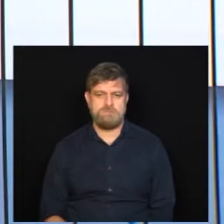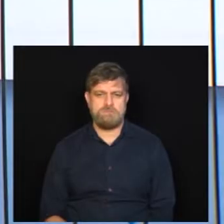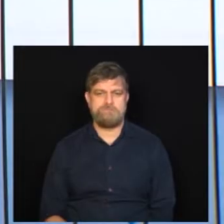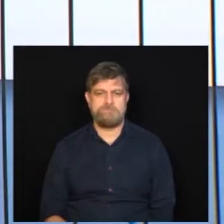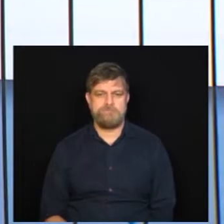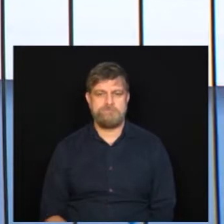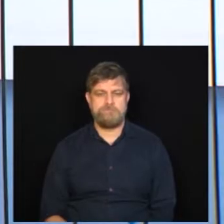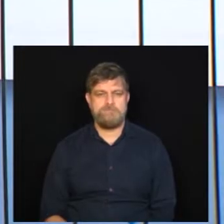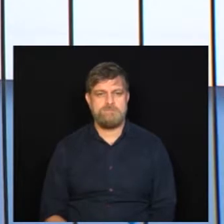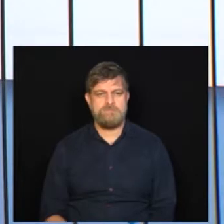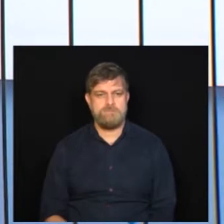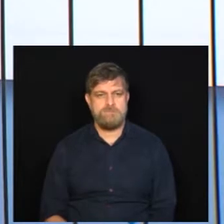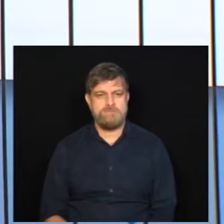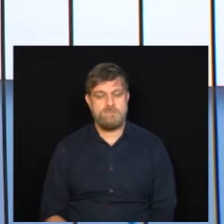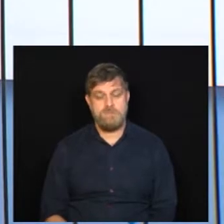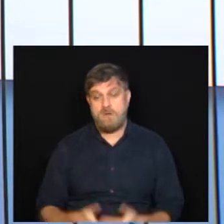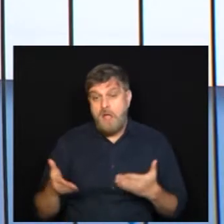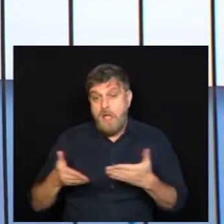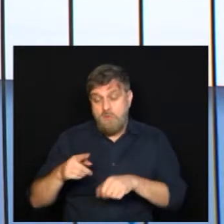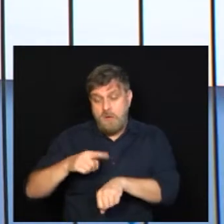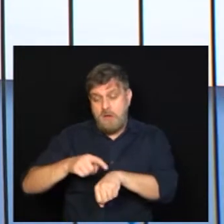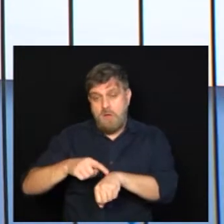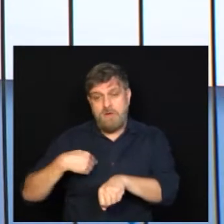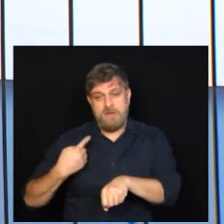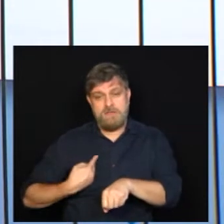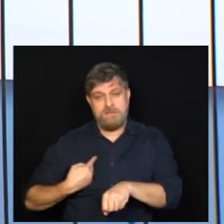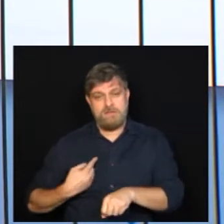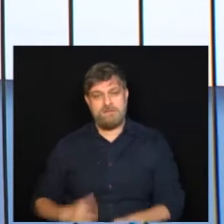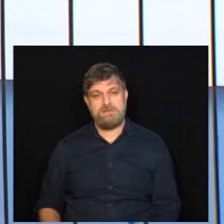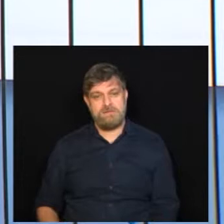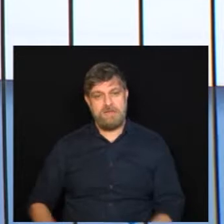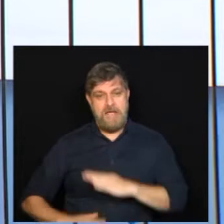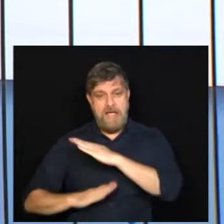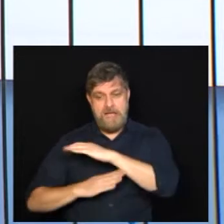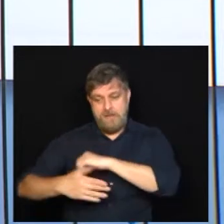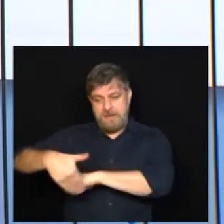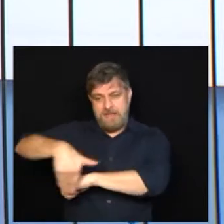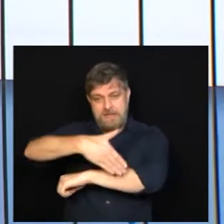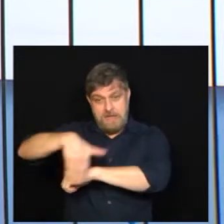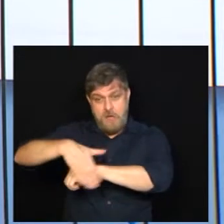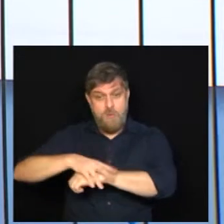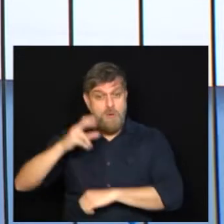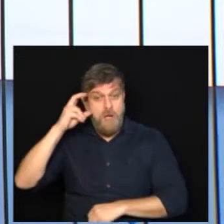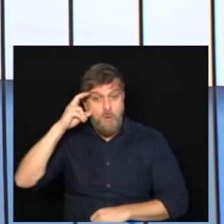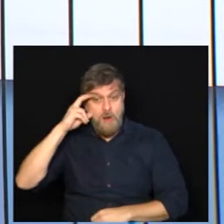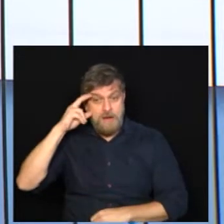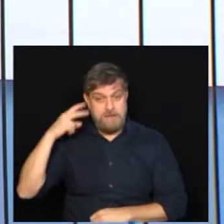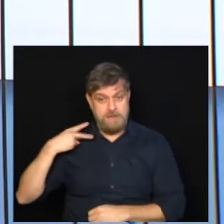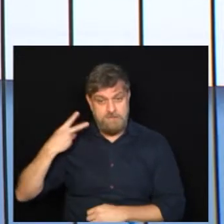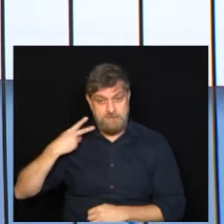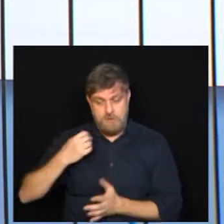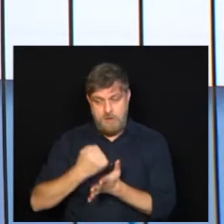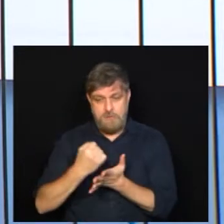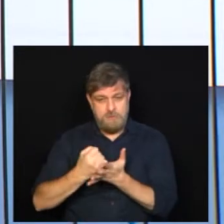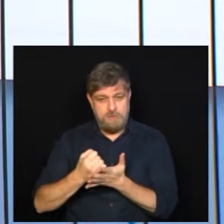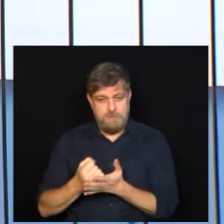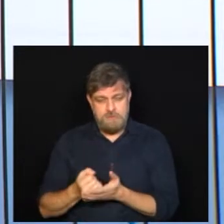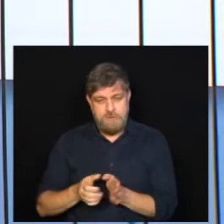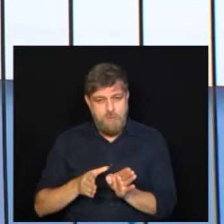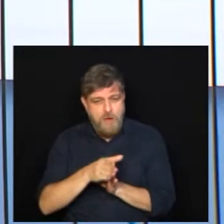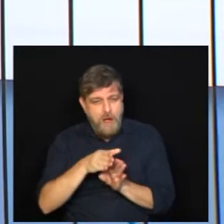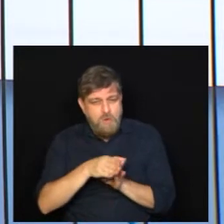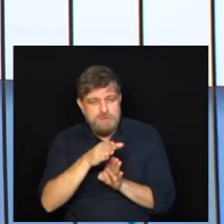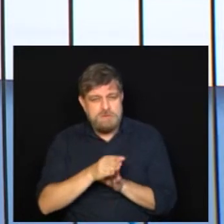Campinas. Agora é hora de Câmara nas ruas. O vereador Carlinhos Camilô protocolou uma indicação que